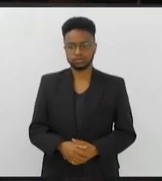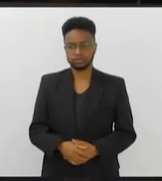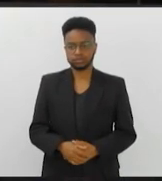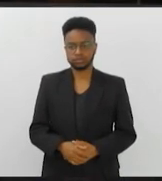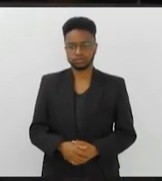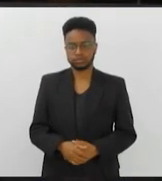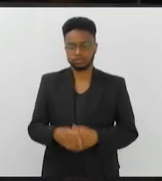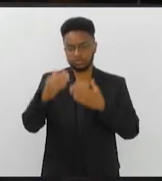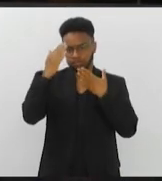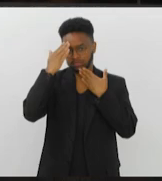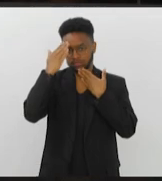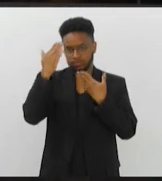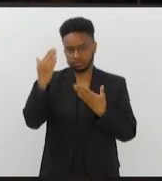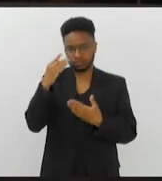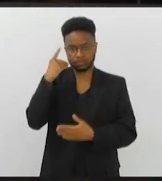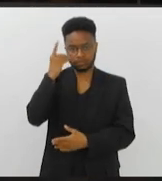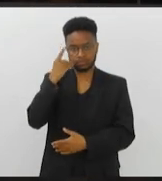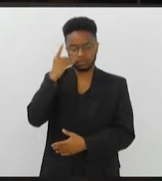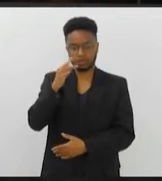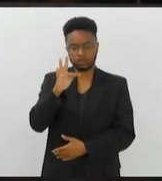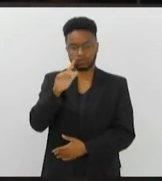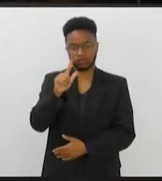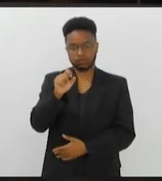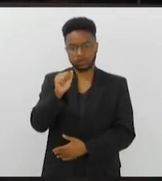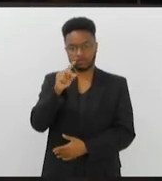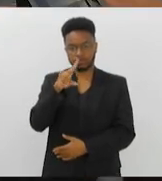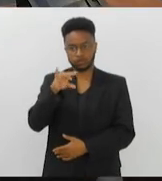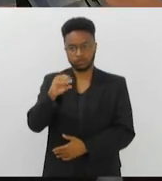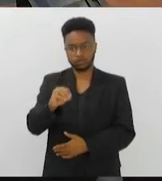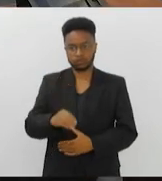Muito obrigado, meu nobre deputado Serafim.